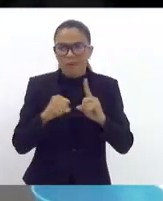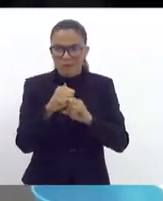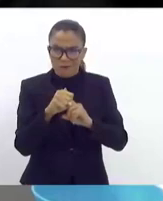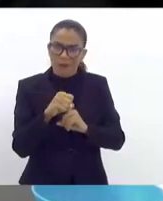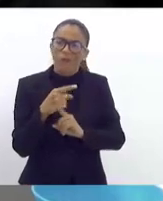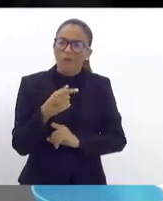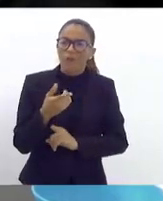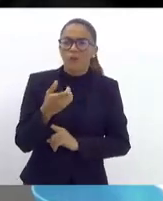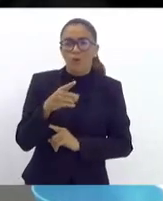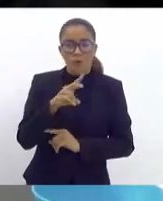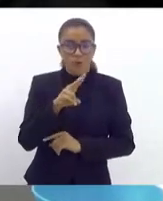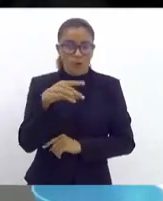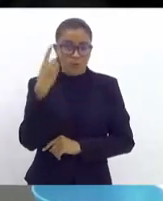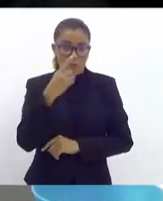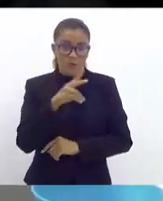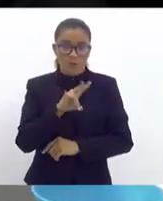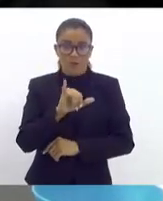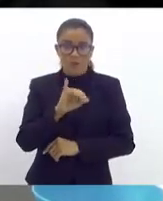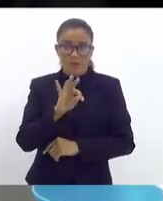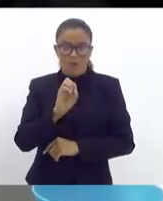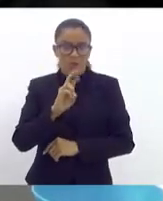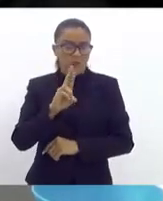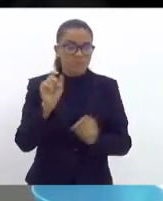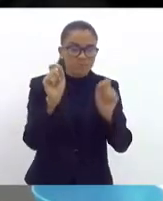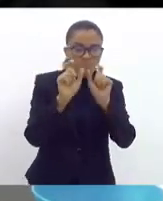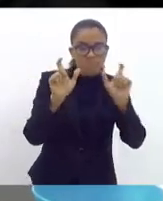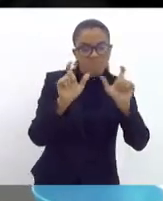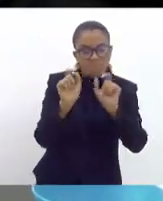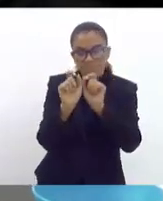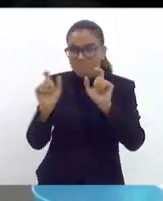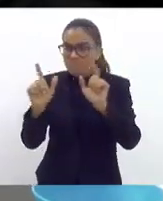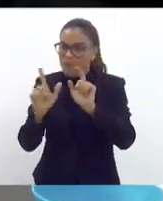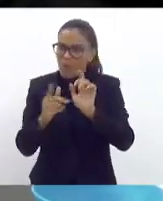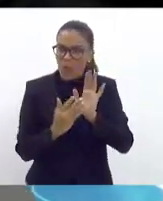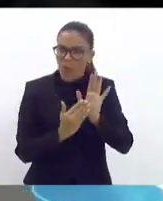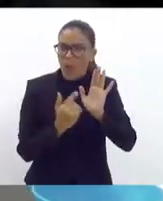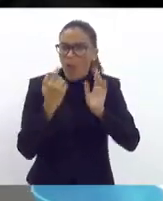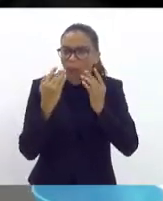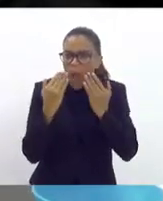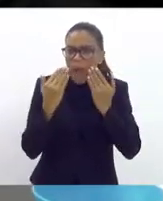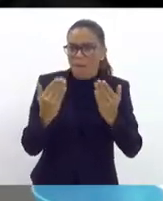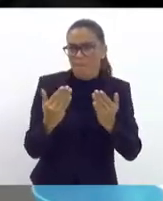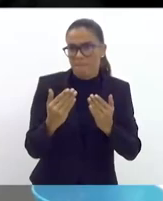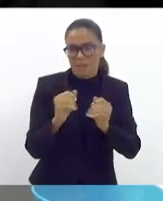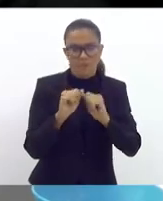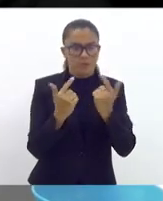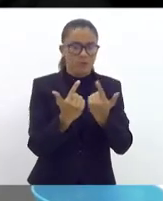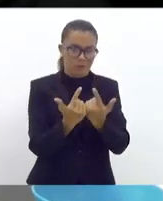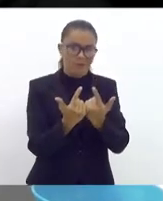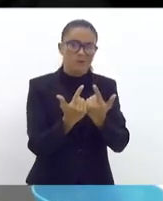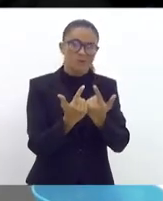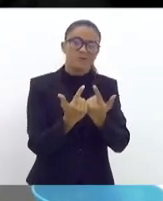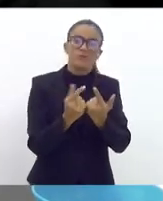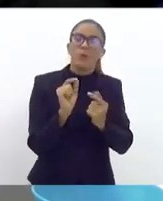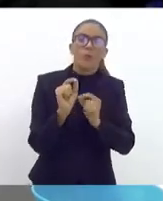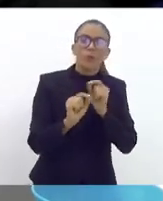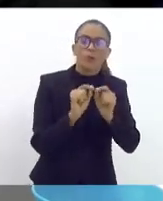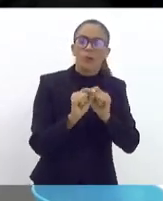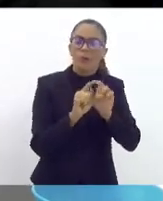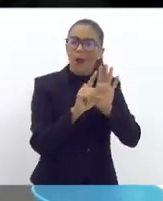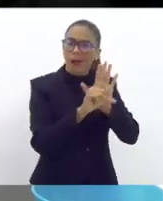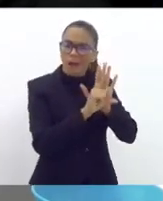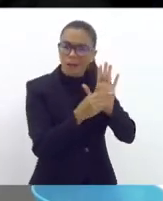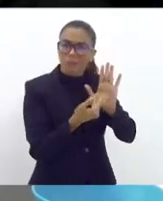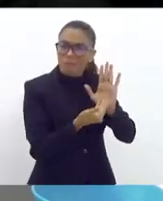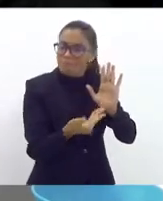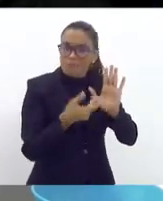colocado o deputado Victor Júnior muito antenado apresentou a casa uma legislação muito interessante